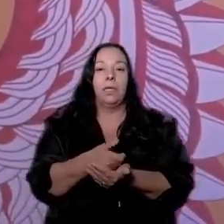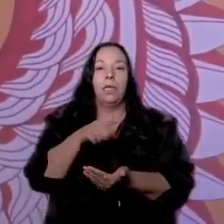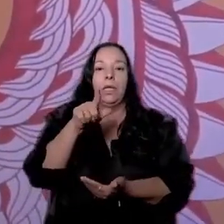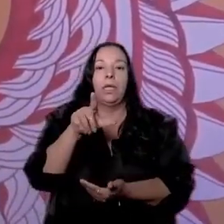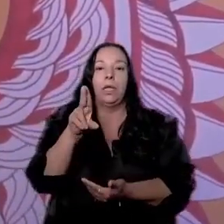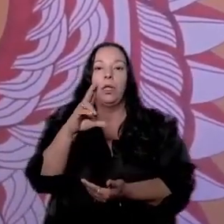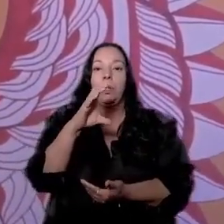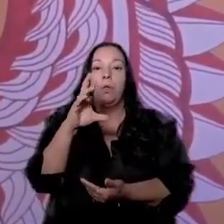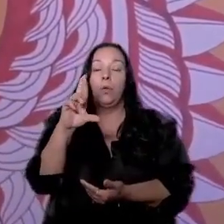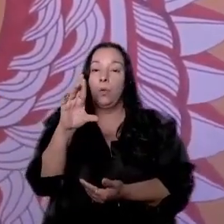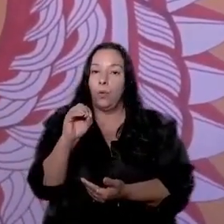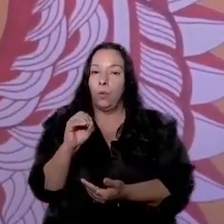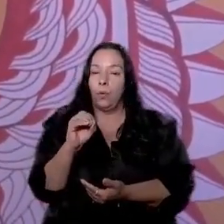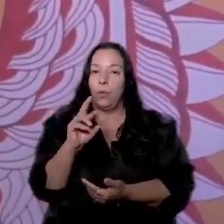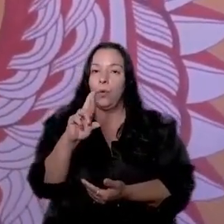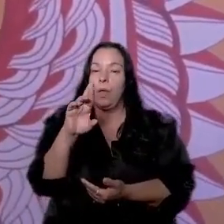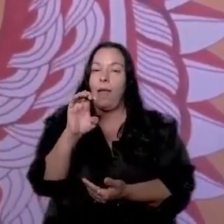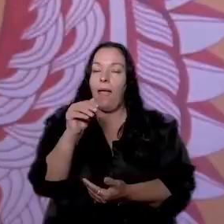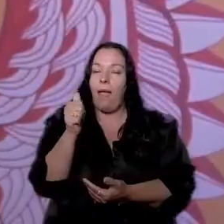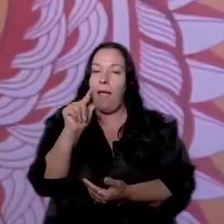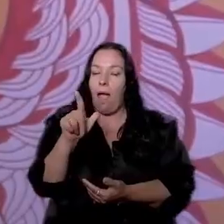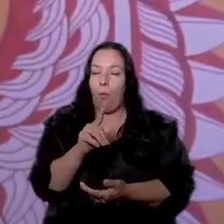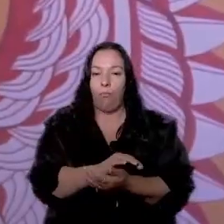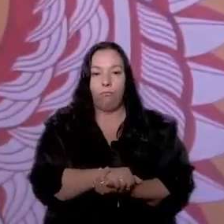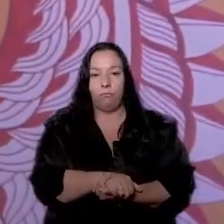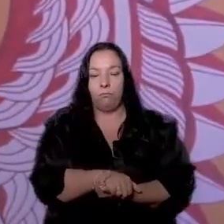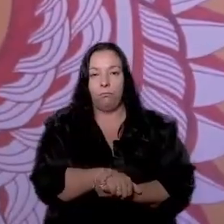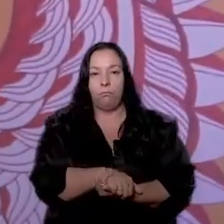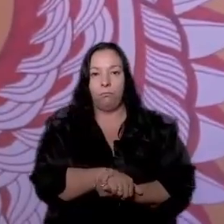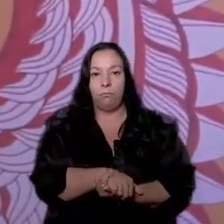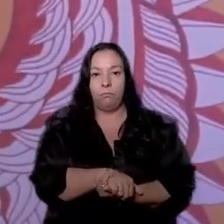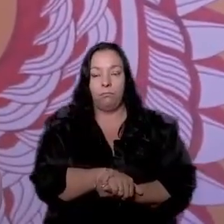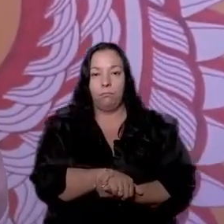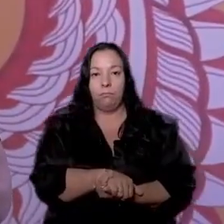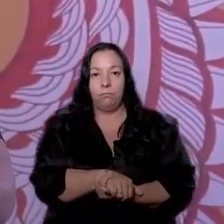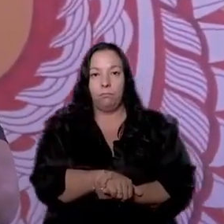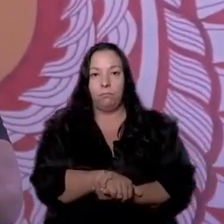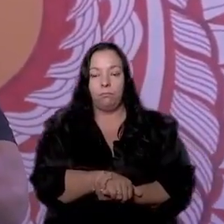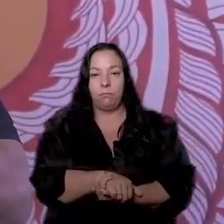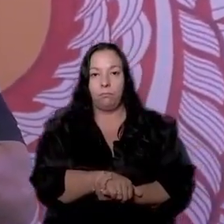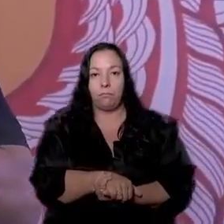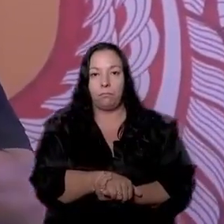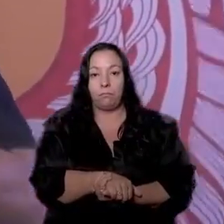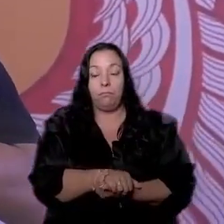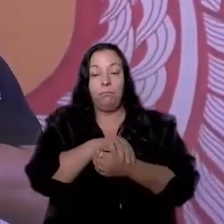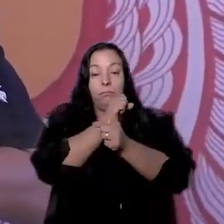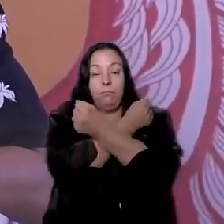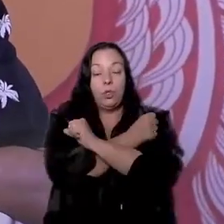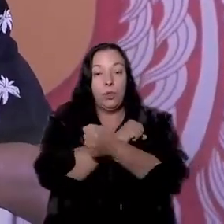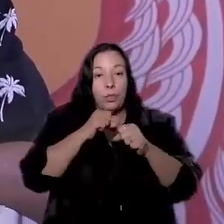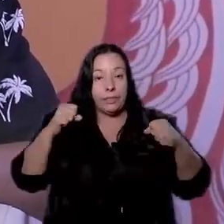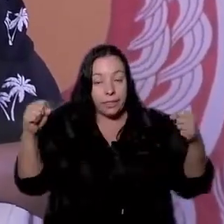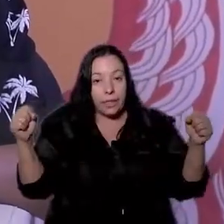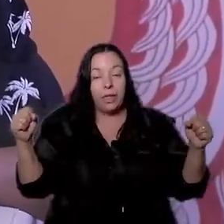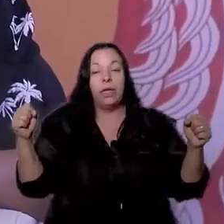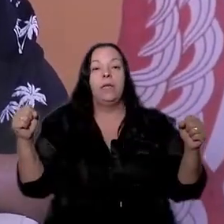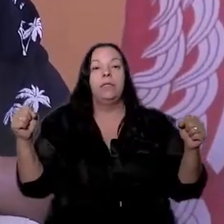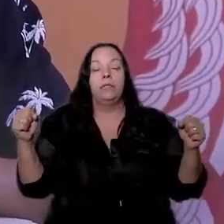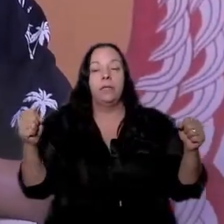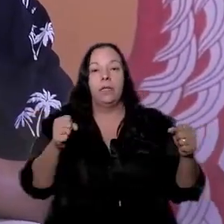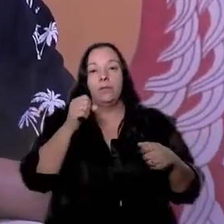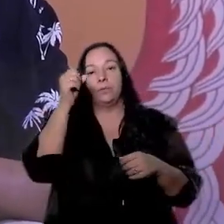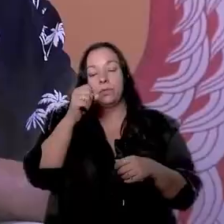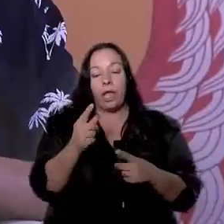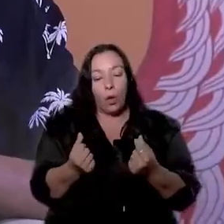Então, se essas empresas grandes estão, em geral, concentradas nos grandes centros econômicos do